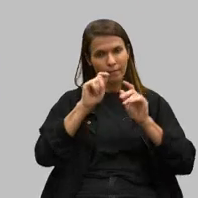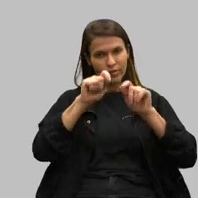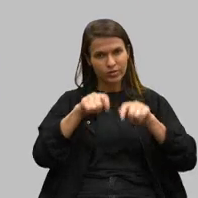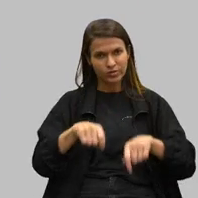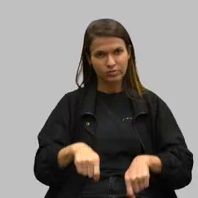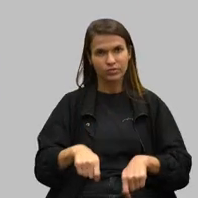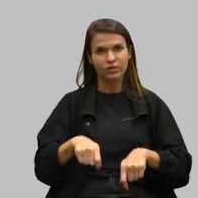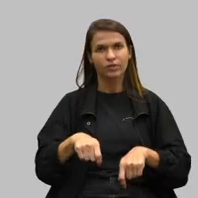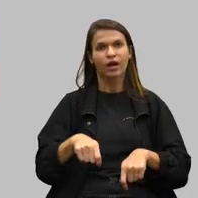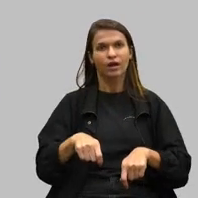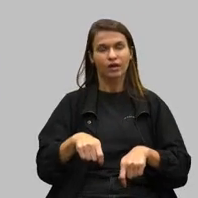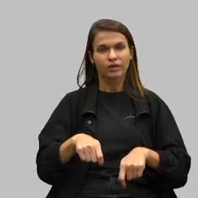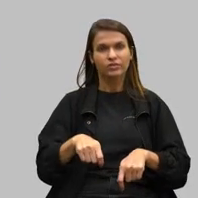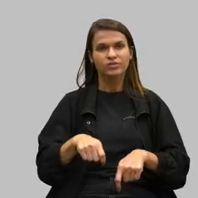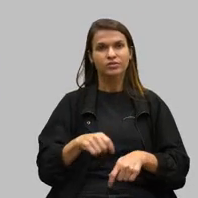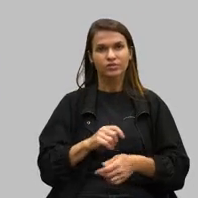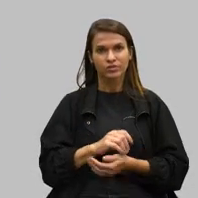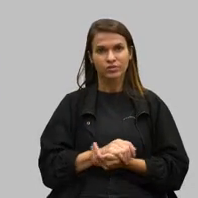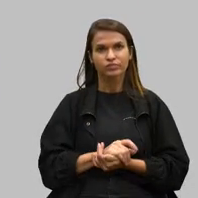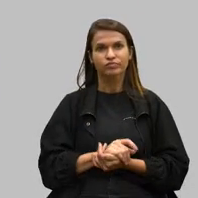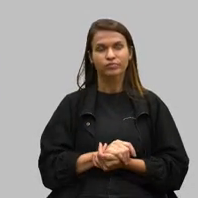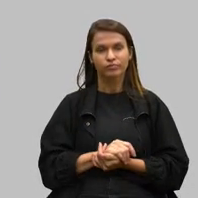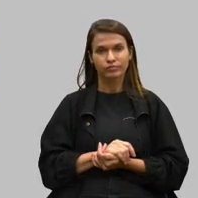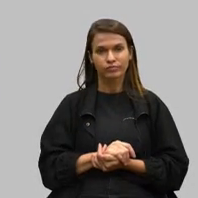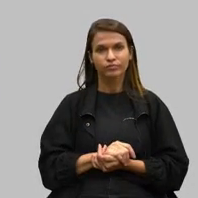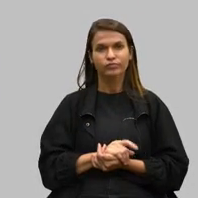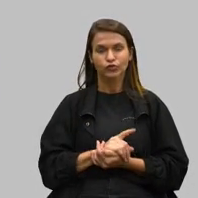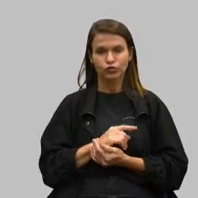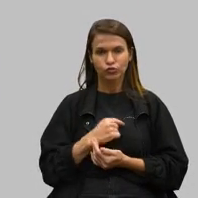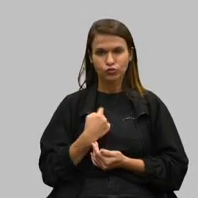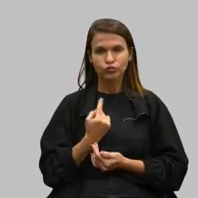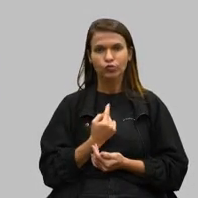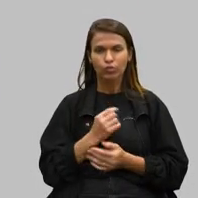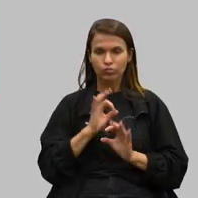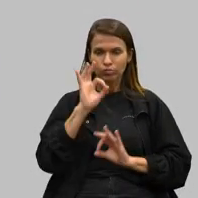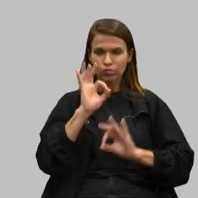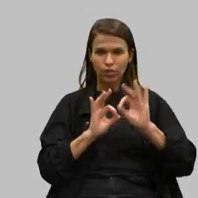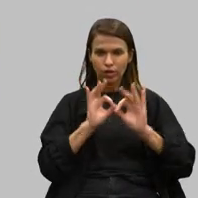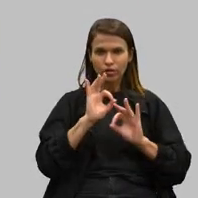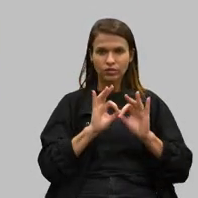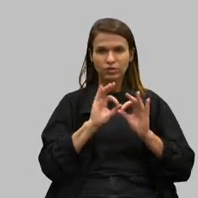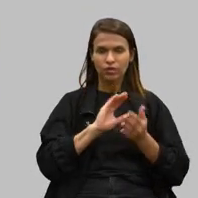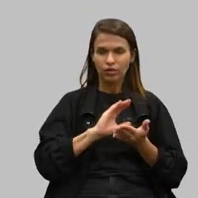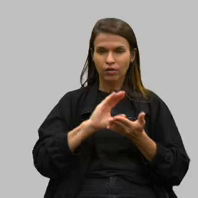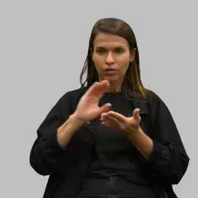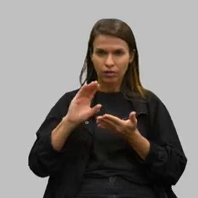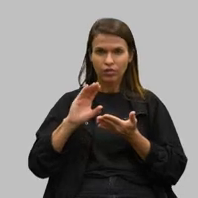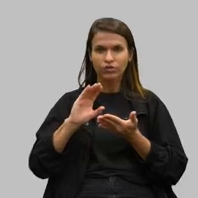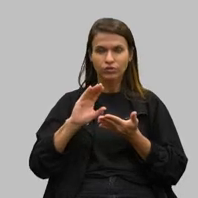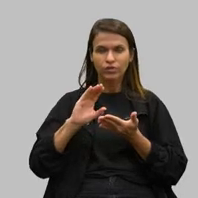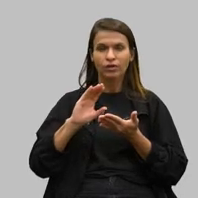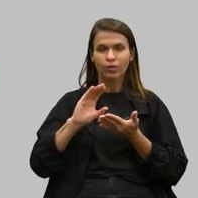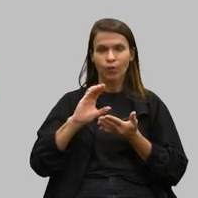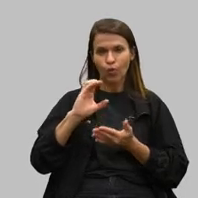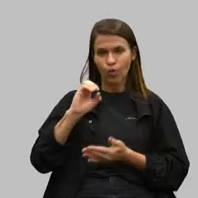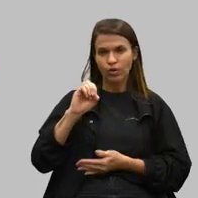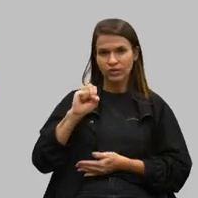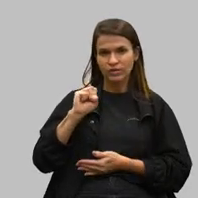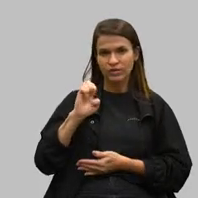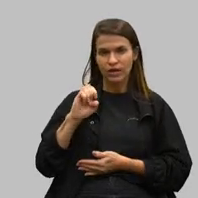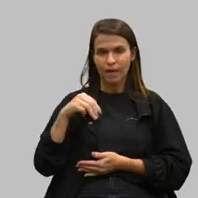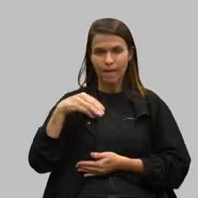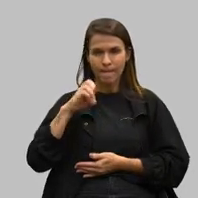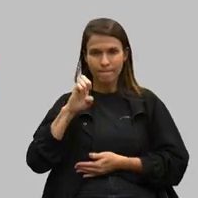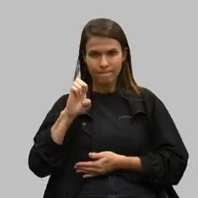possibilidades da gente estabelecer essa transferência de recursos para o COSEMES. Então, até tem a diligência da